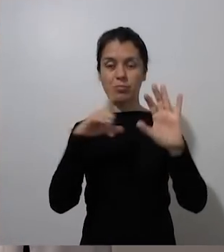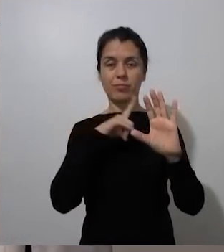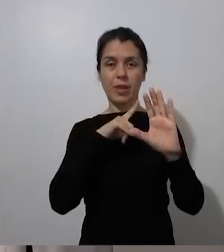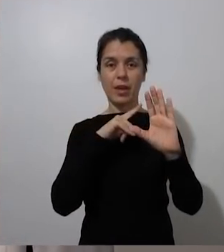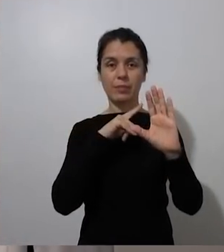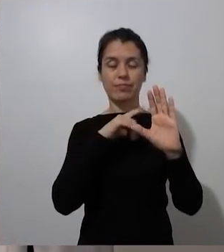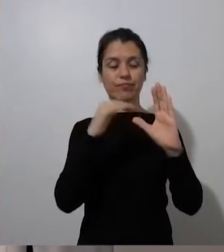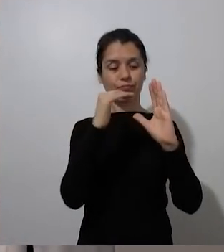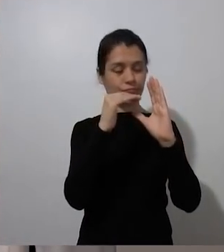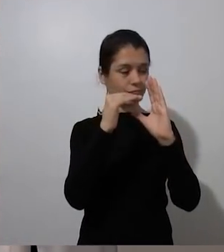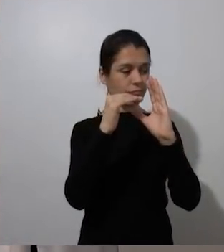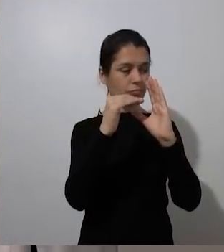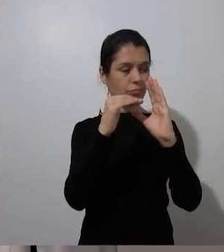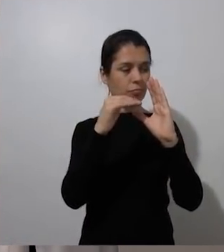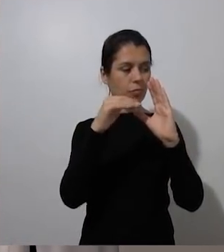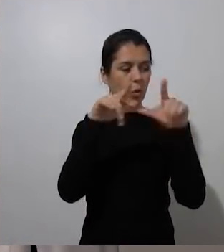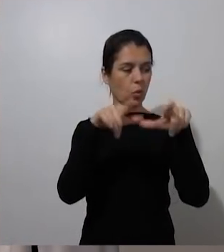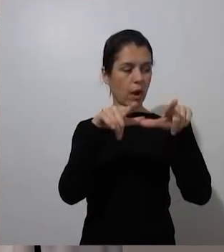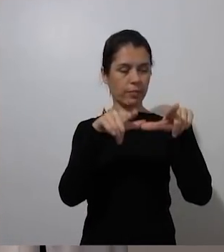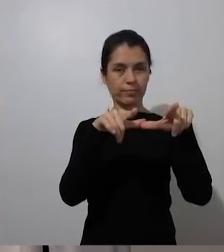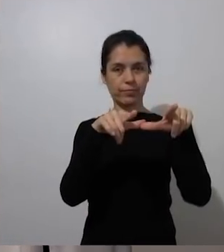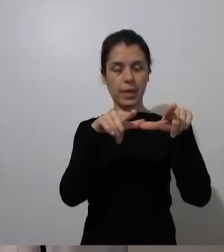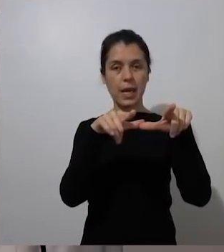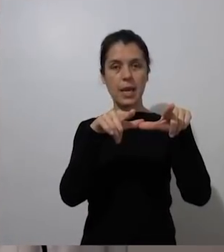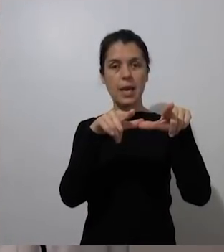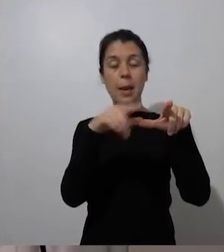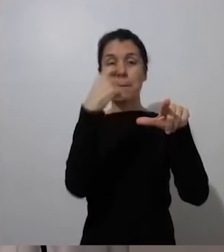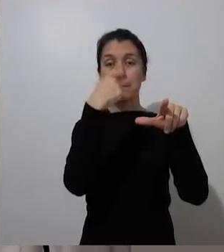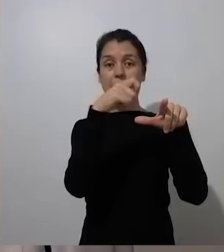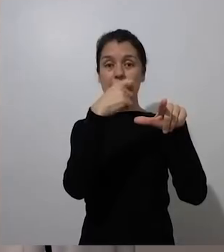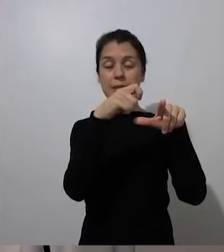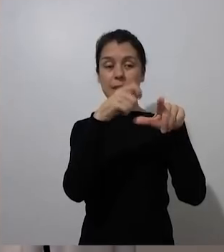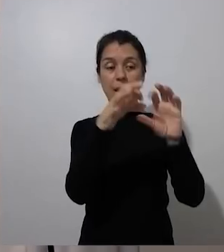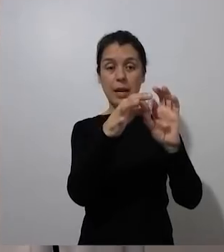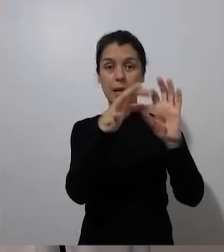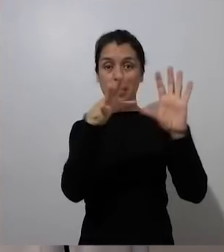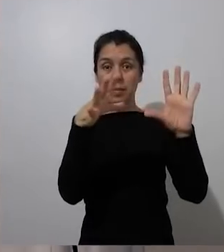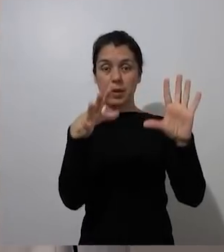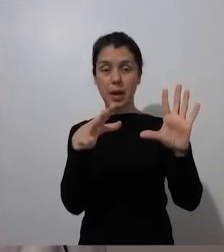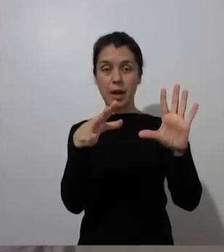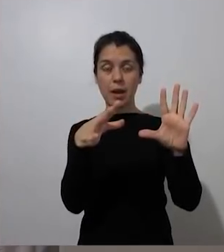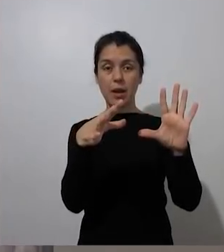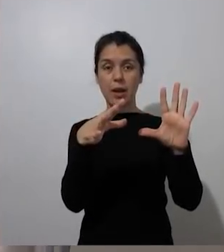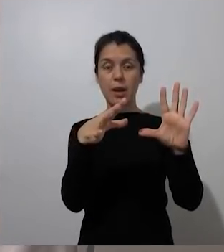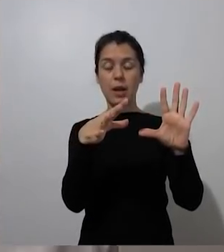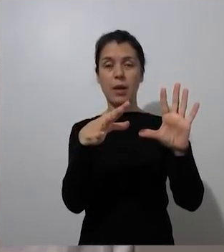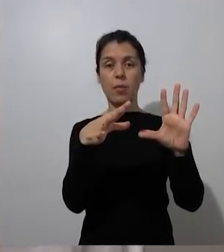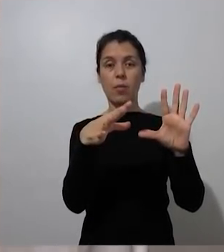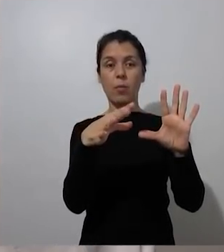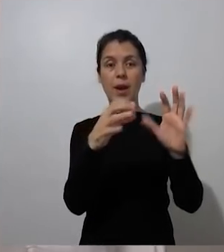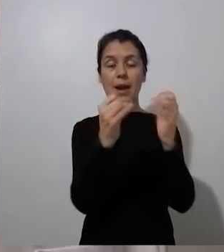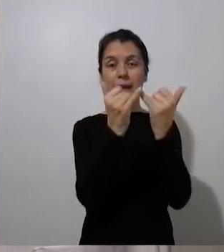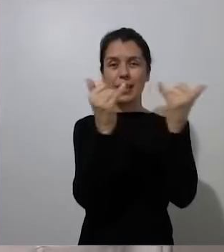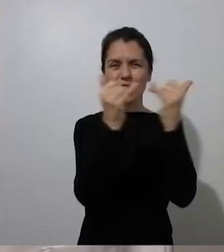eles ficam acoplados aqui numa vesícula, né? Os neurotransmissores. Eles ficam acoplados numa vesícula e precisa, para que eles sejam liberados, um potencial de ação, né?